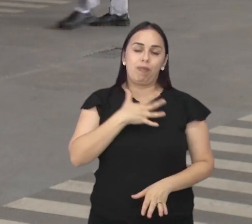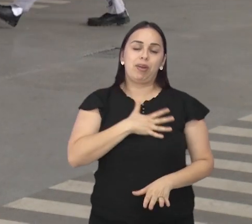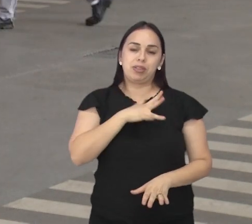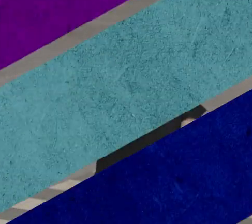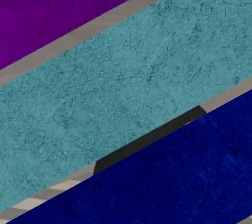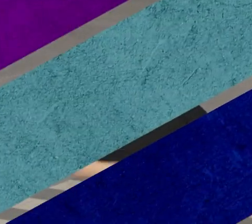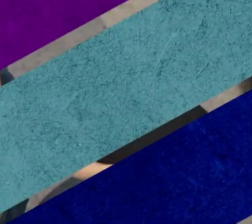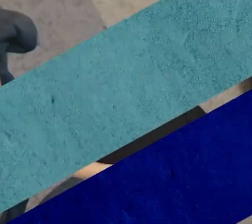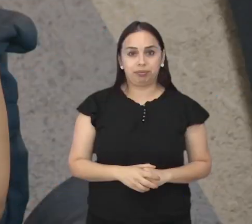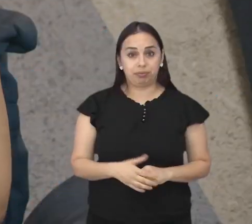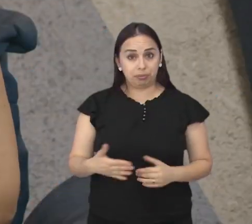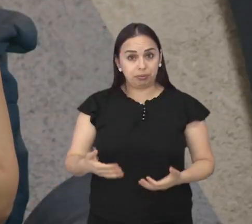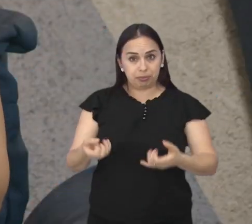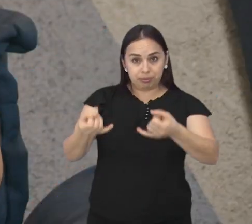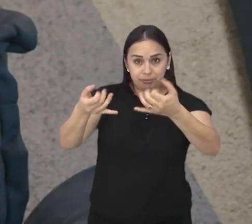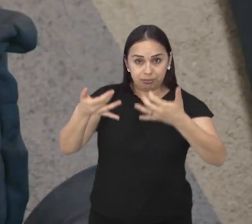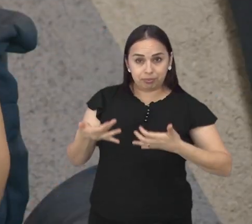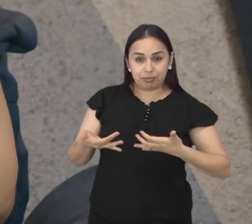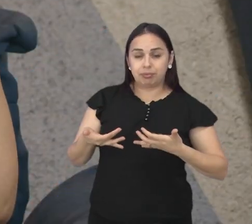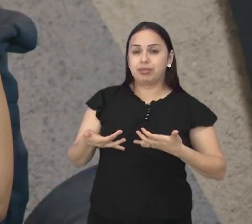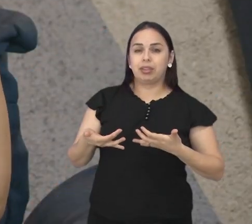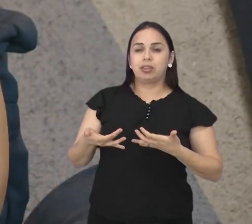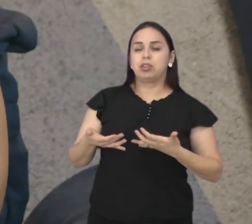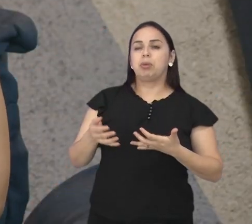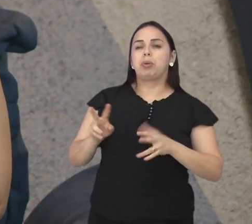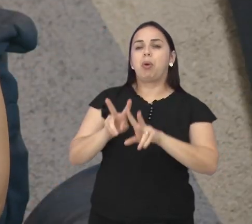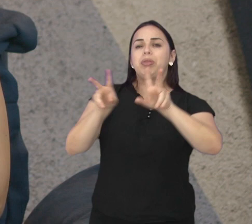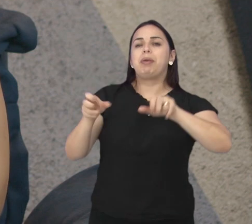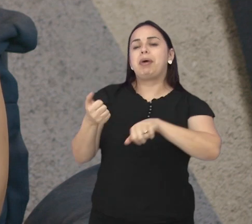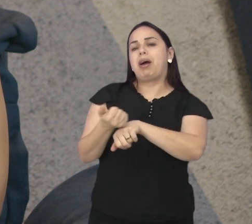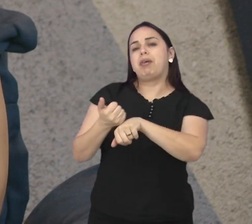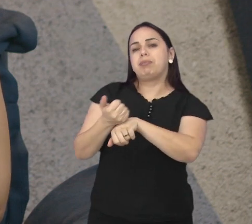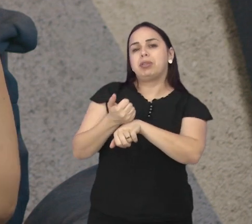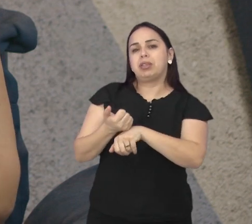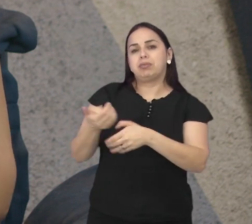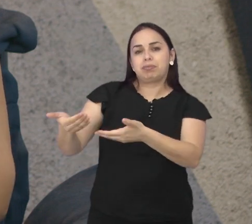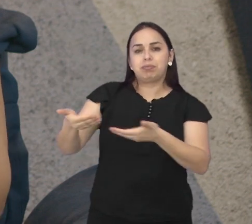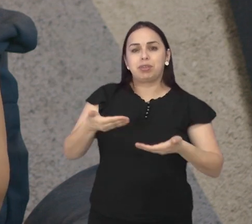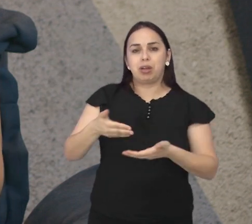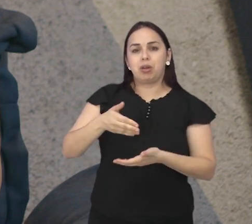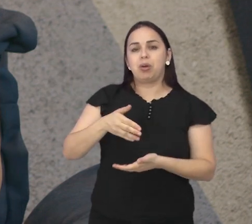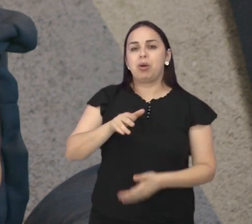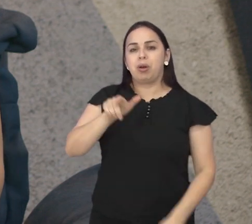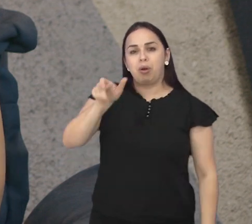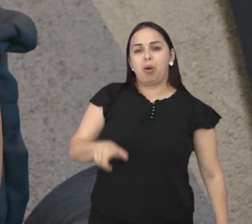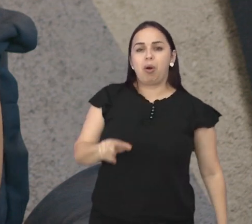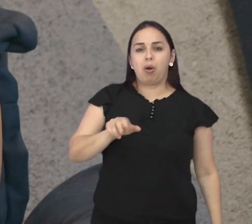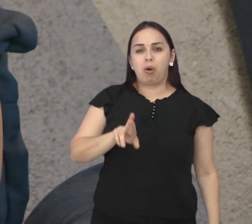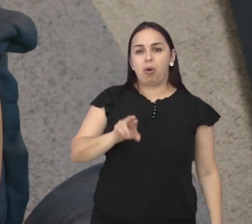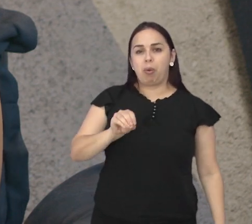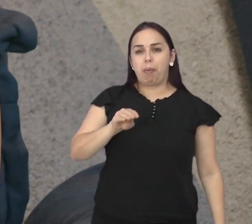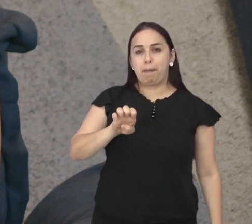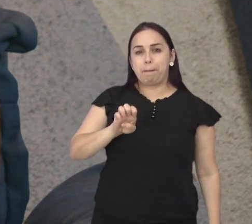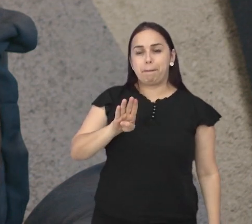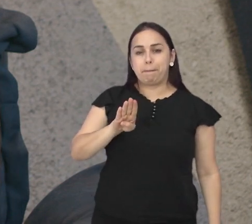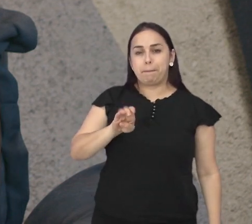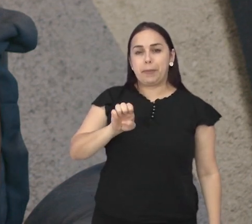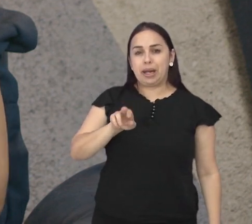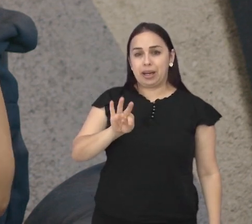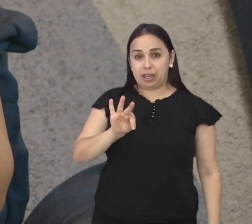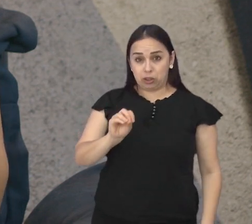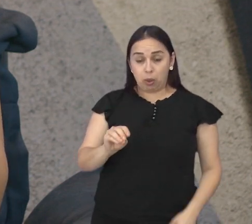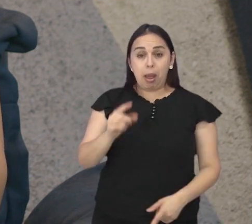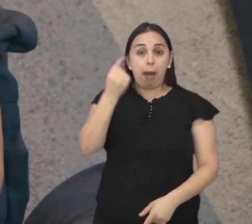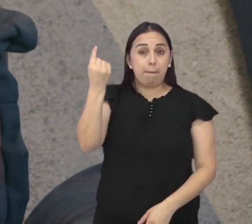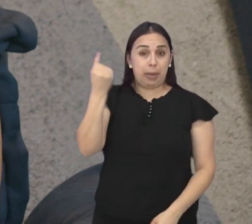Vai se amarrar. E para explicar para a gente sobre a profissão, recebemos hoje em nosso estúdio Roberto Saldo,